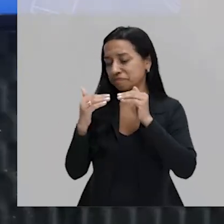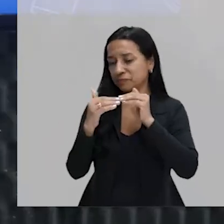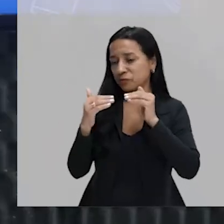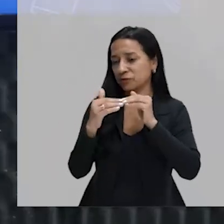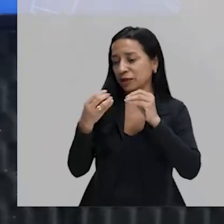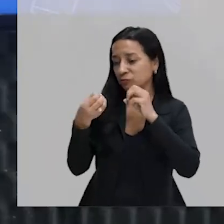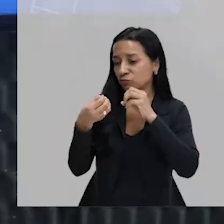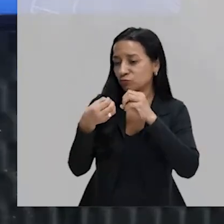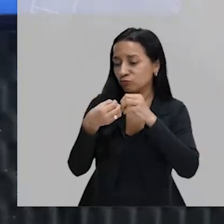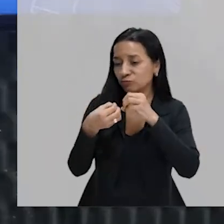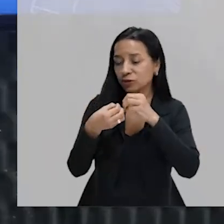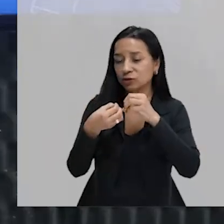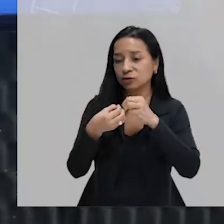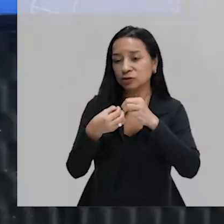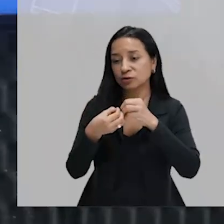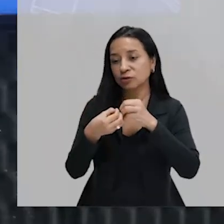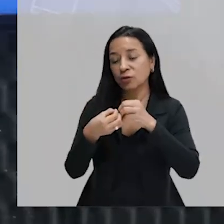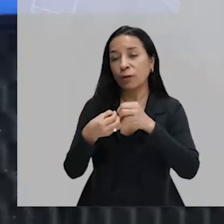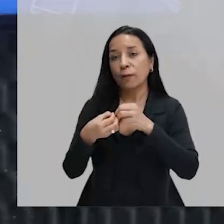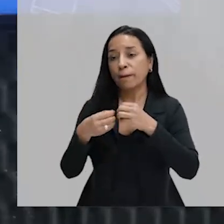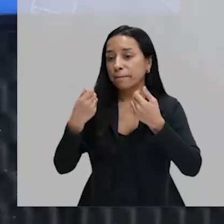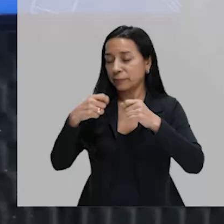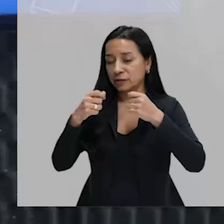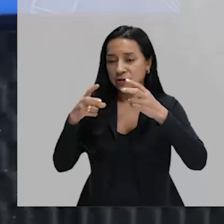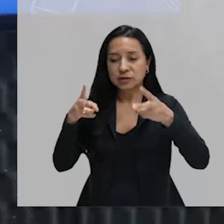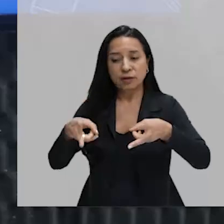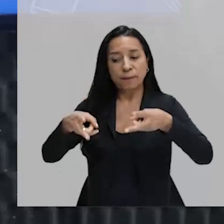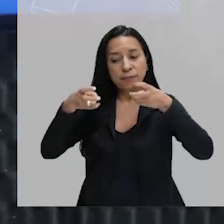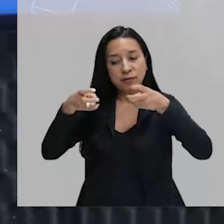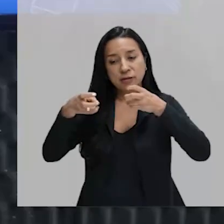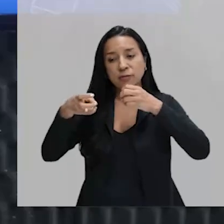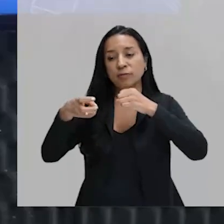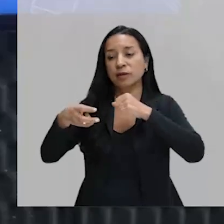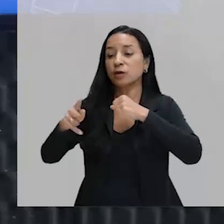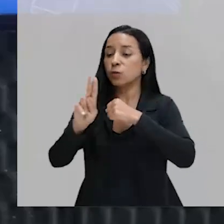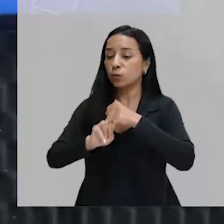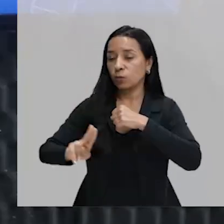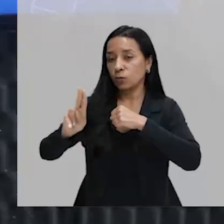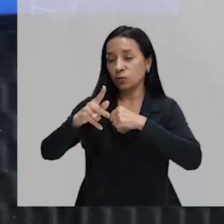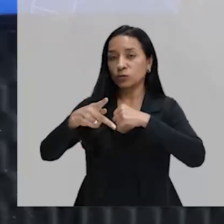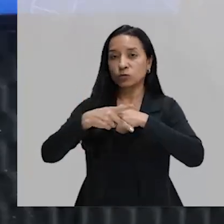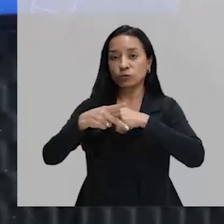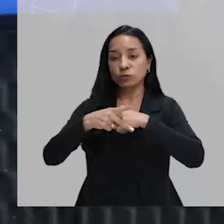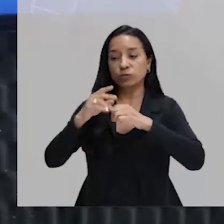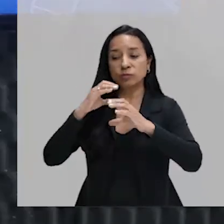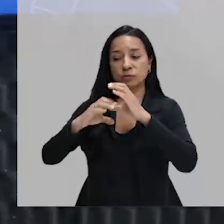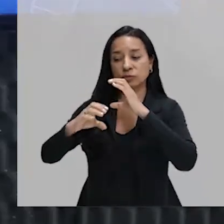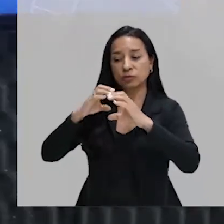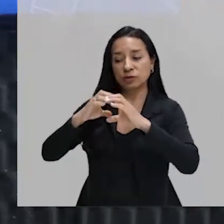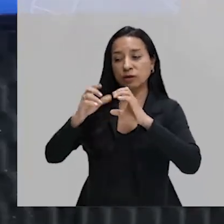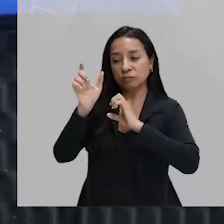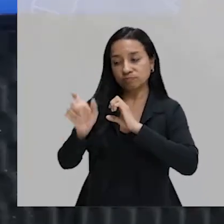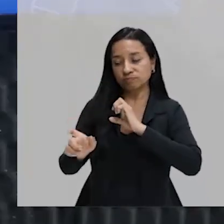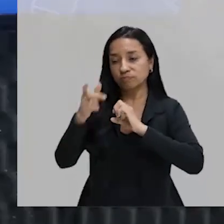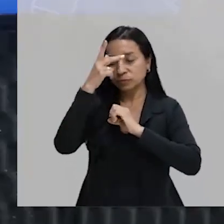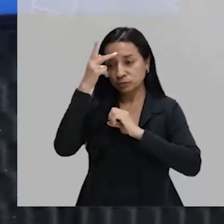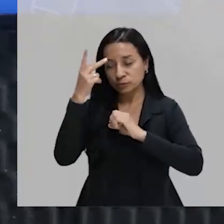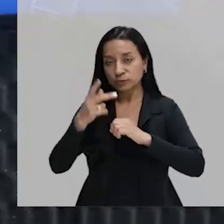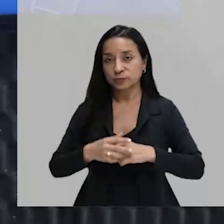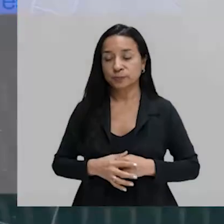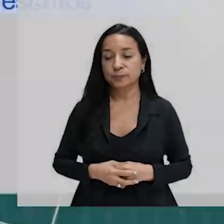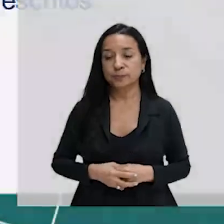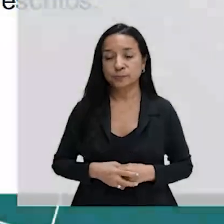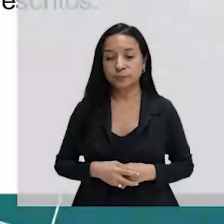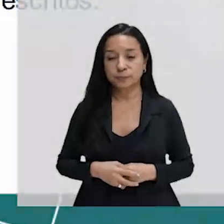eu vou analisar em relação ao pronome que eu vou utilizar para estar me comunicando com aquela pessoa, para me comunicar com aquela